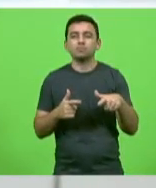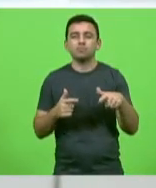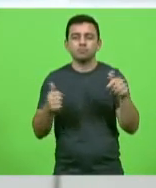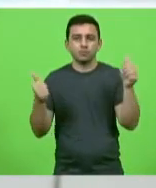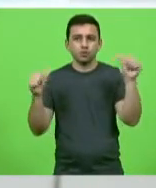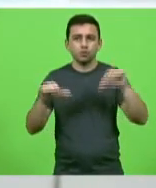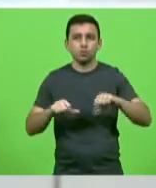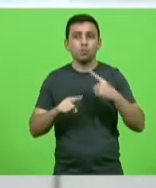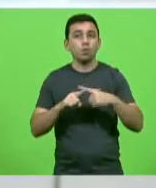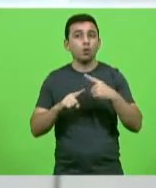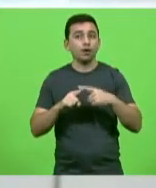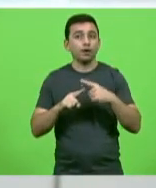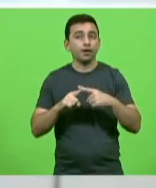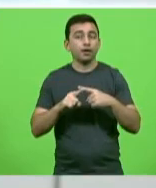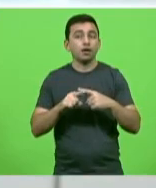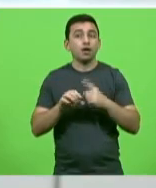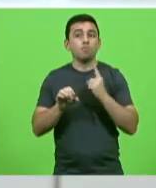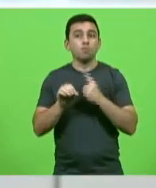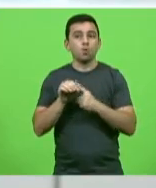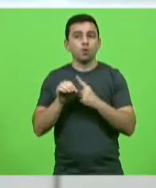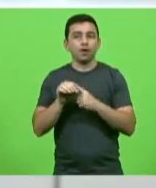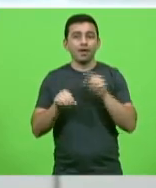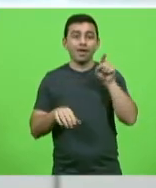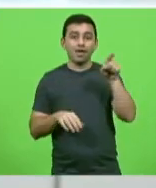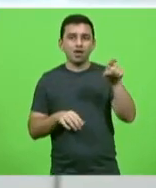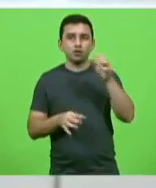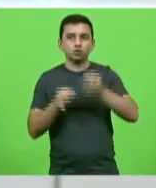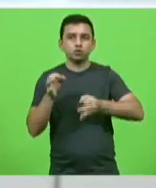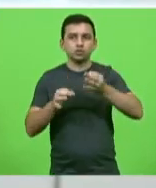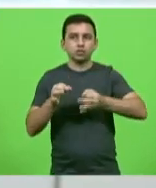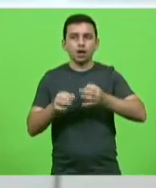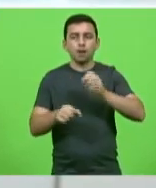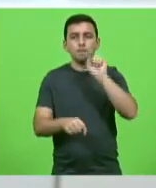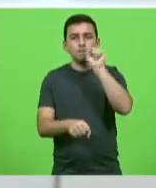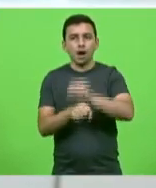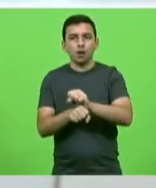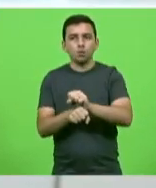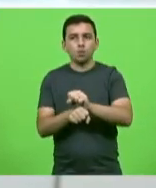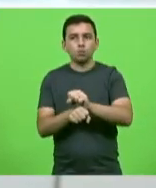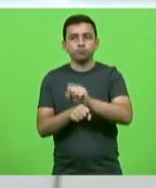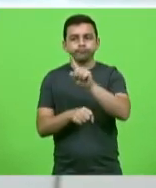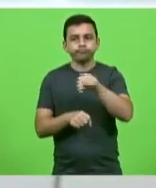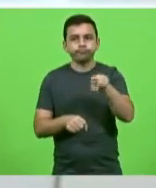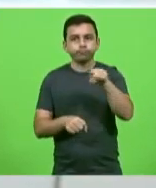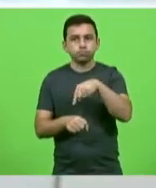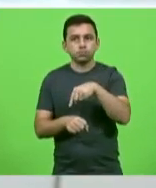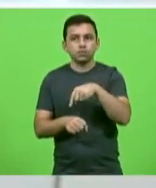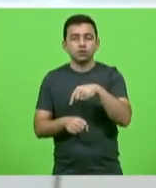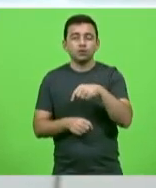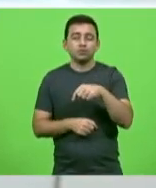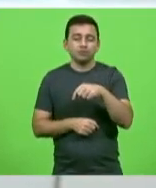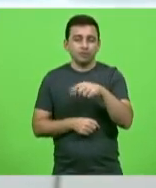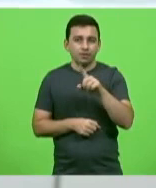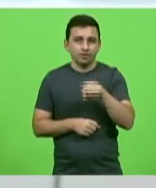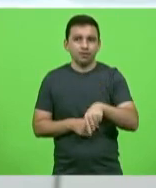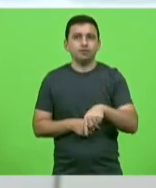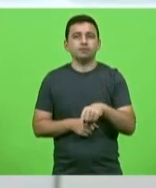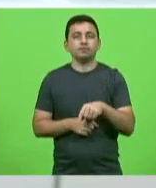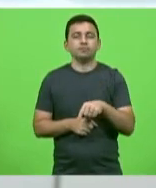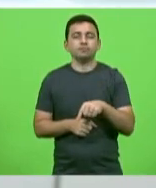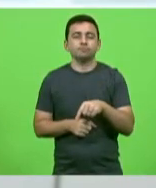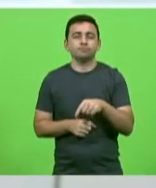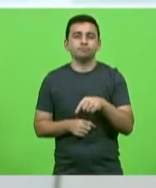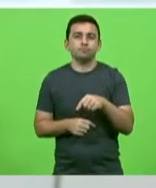razão do bloqueio judicial que conseguirá reter aproximadamente e sobre o 33 milhões